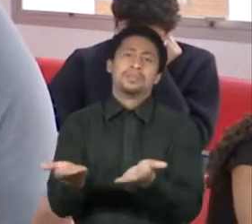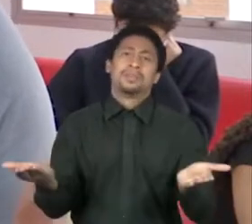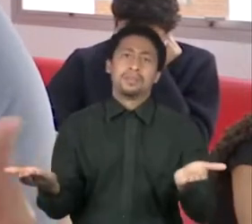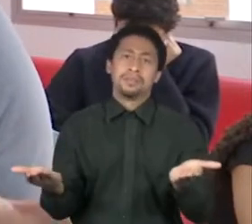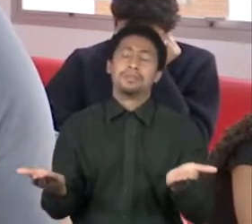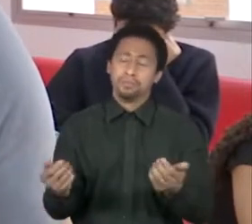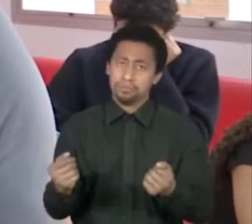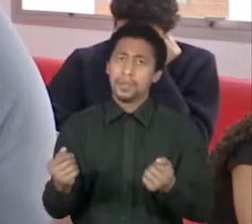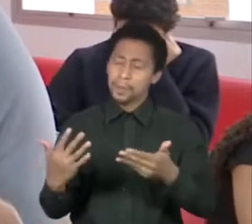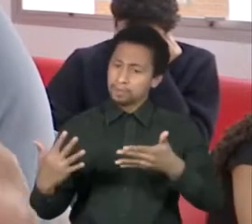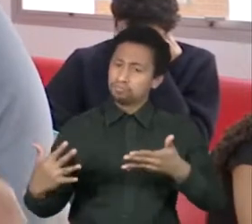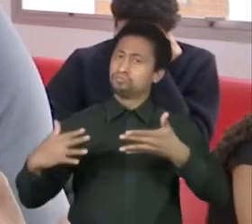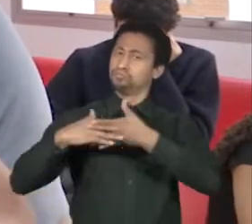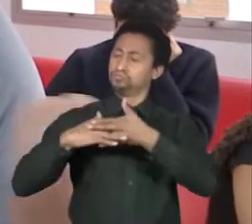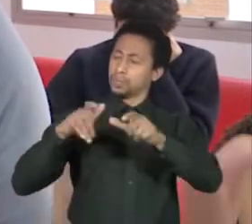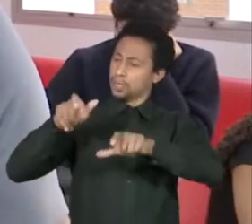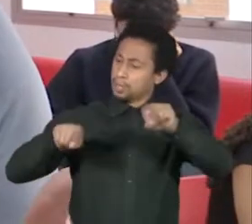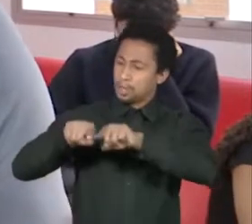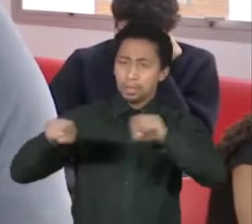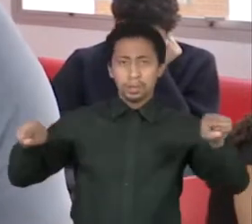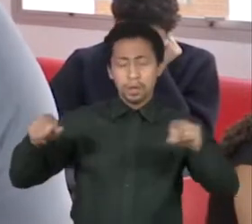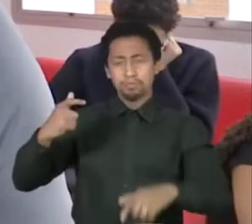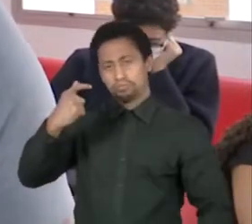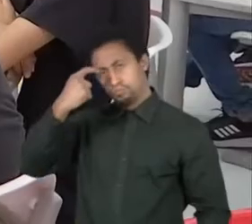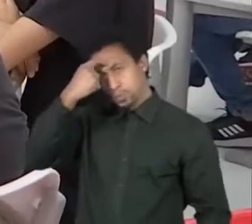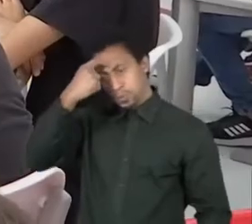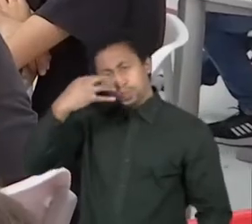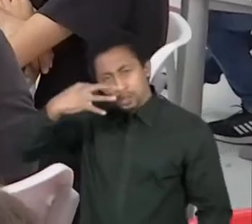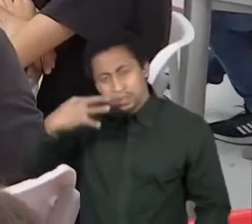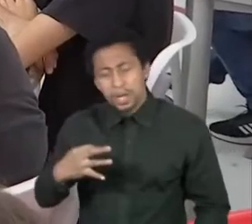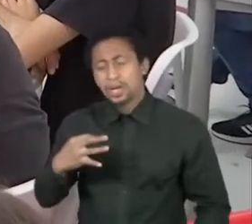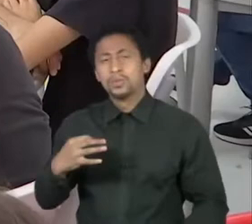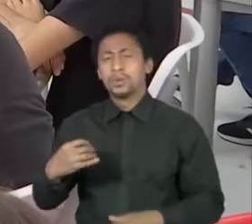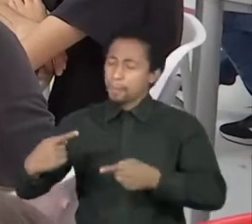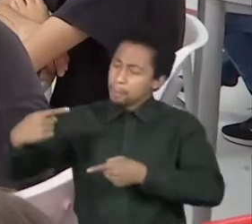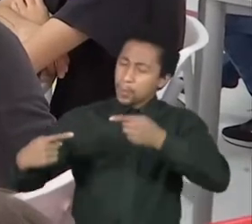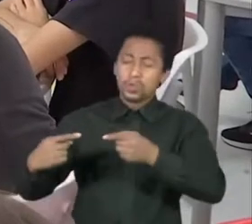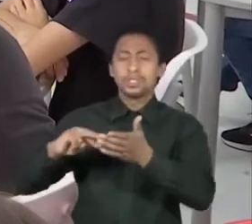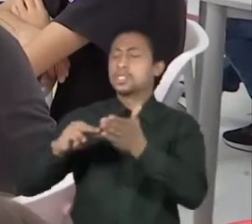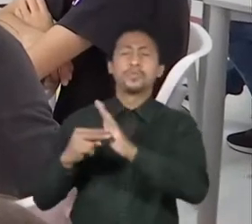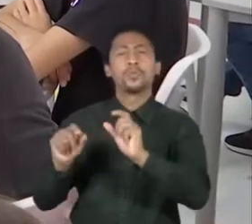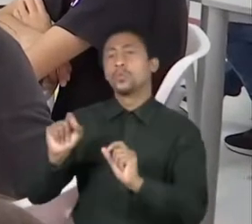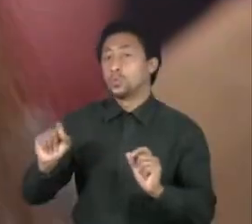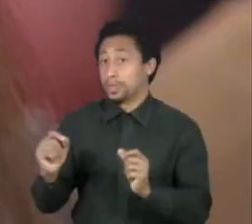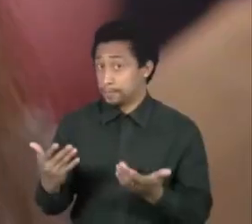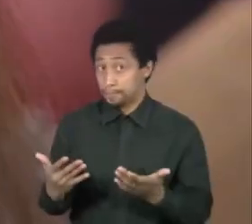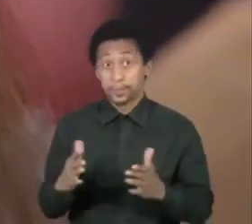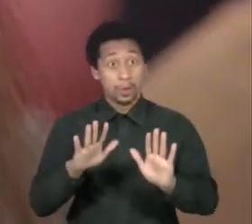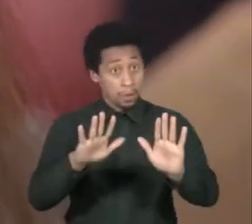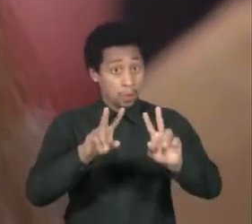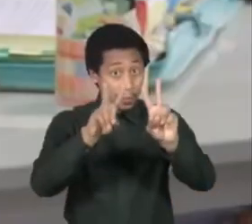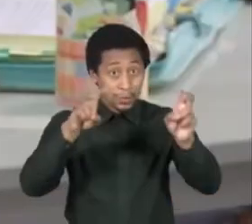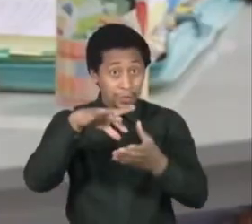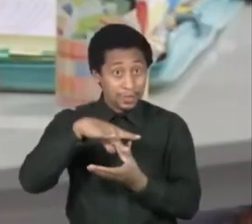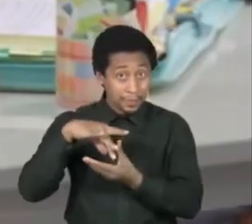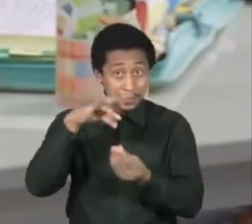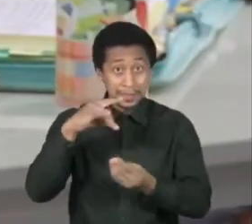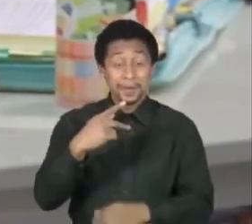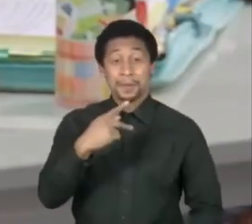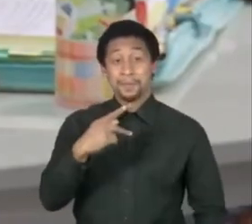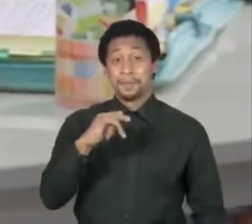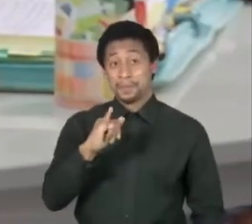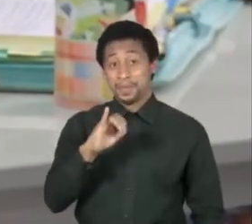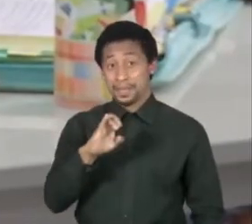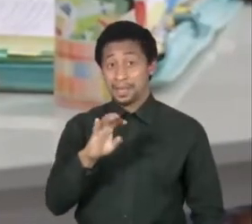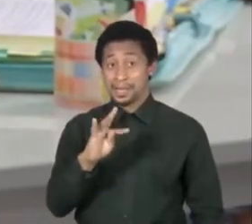cidadãos com uma consciência do que é o sistema político. E quando o assunto é democracia, Pietra já sabe muito bem